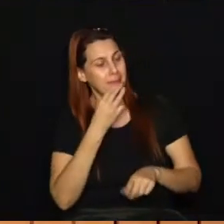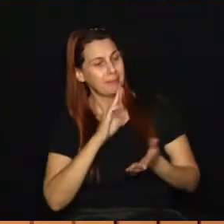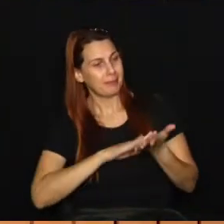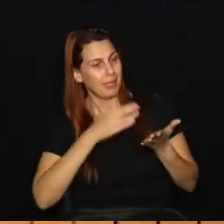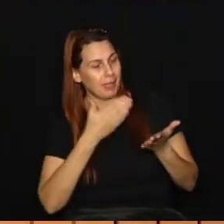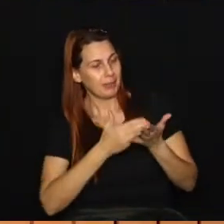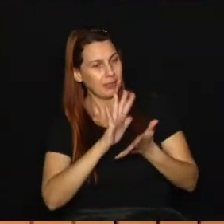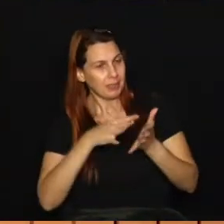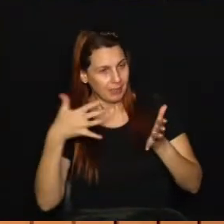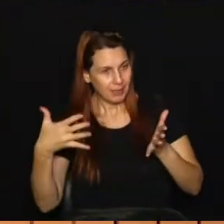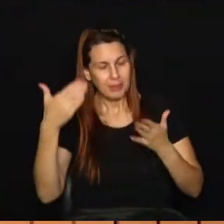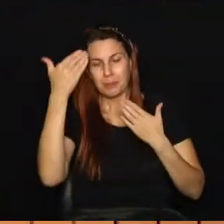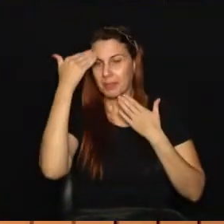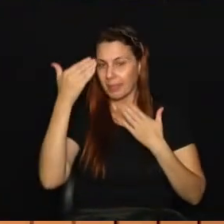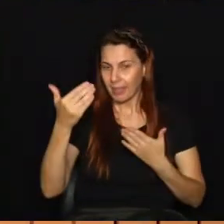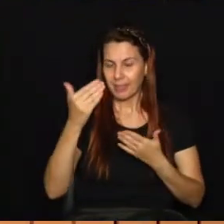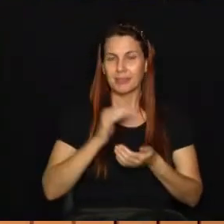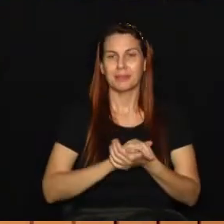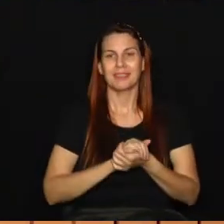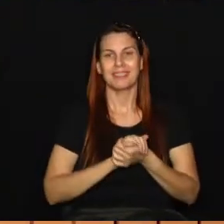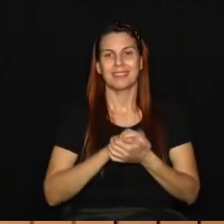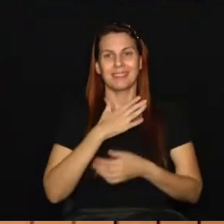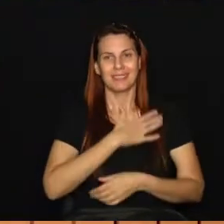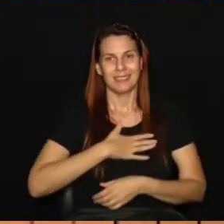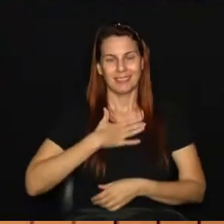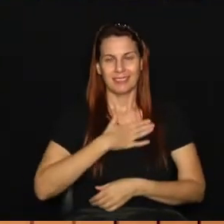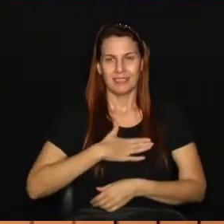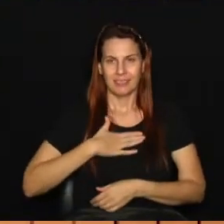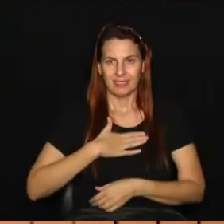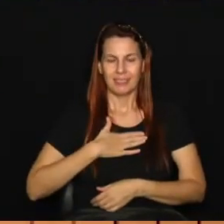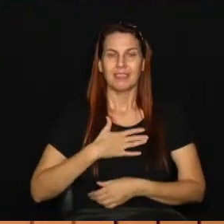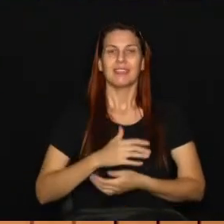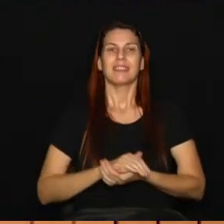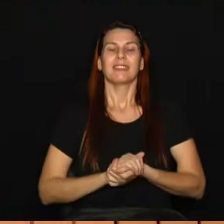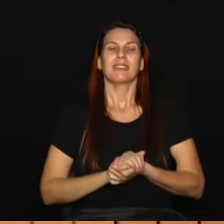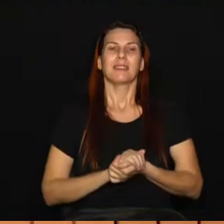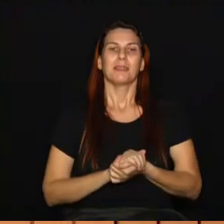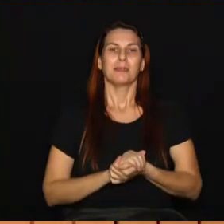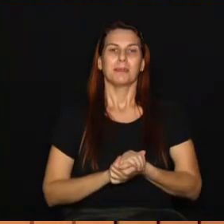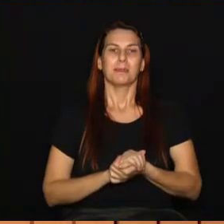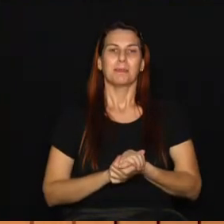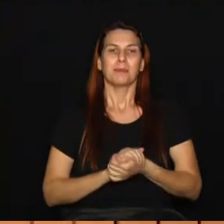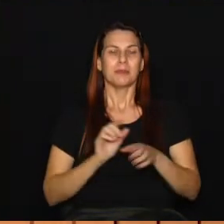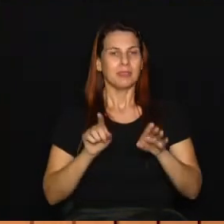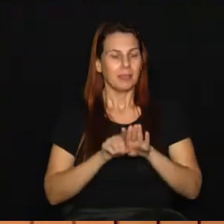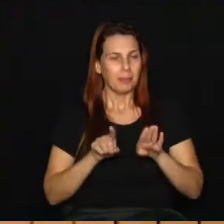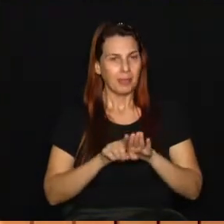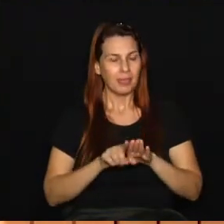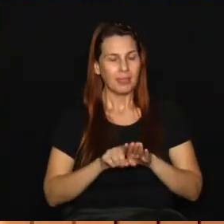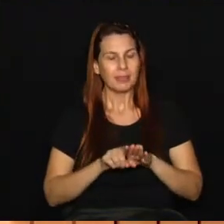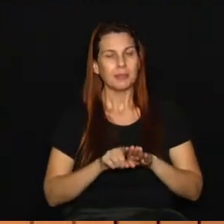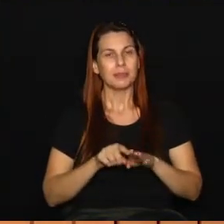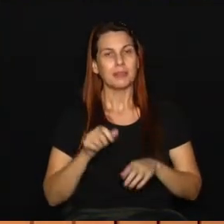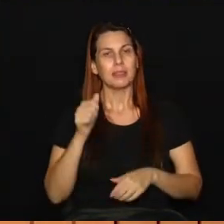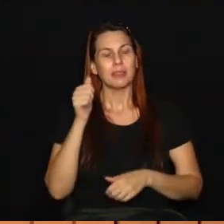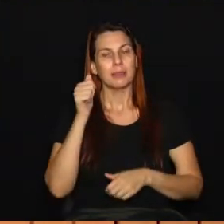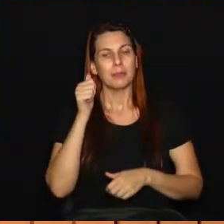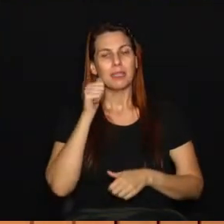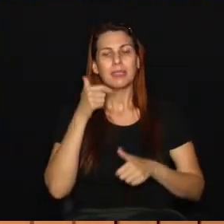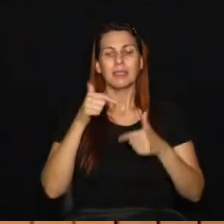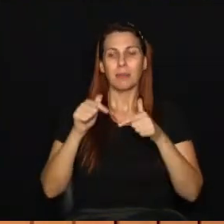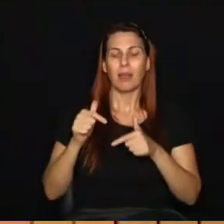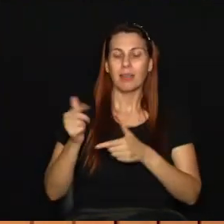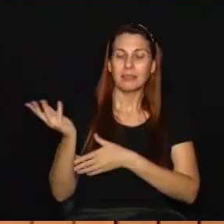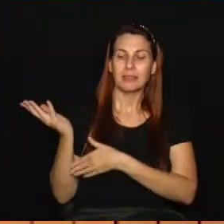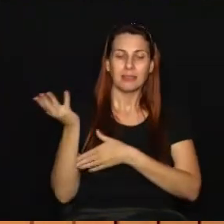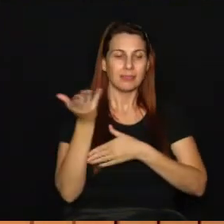muito obrigado. Viu? Prazer tê-la aqui com a gente. As minhas meninas da Copa, a